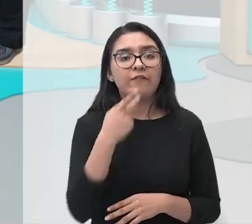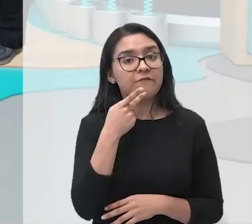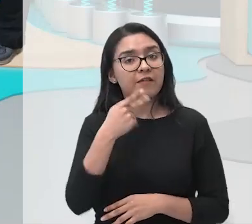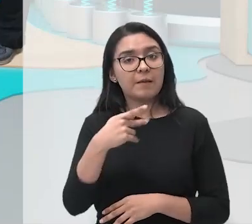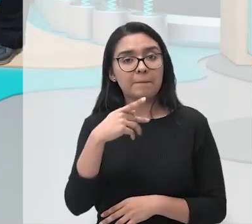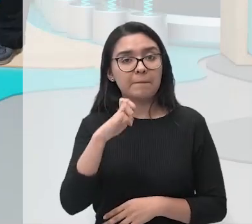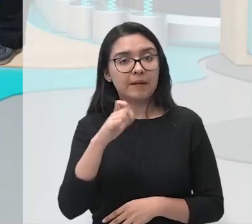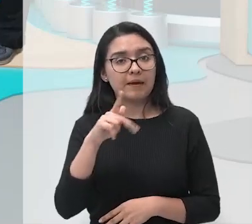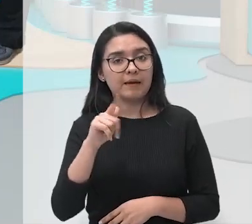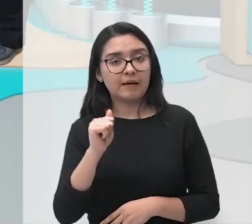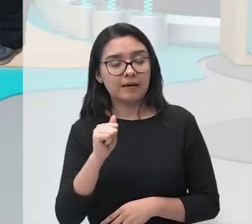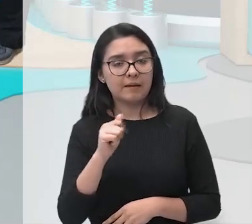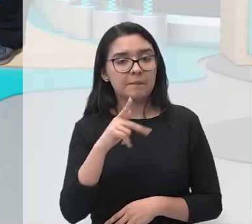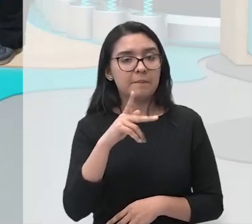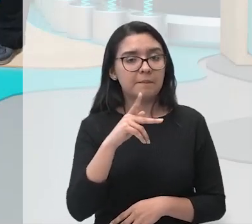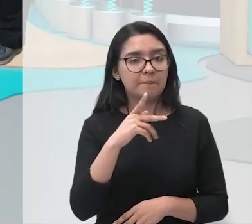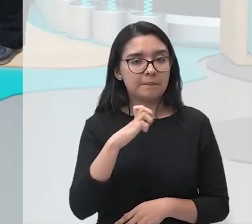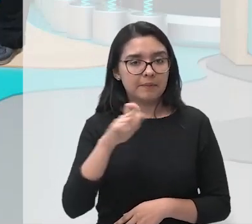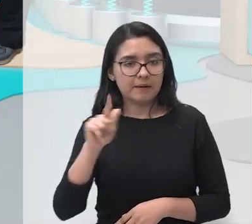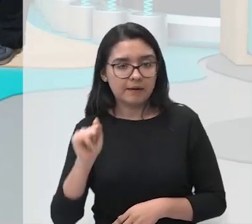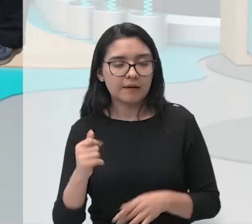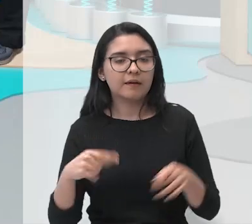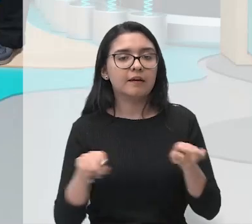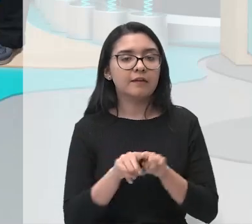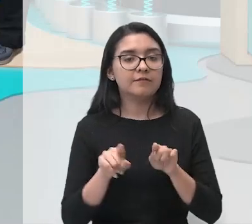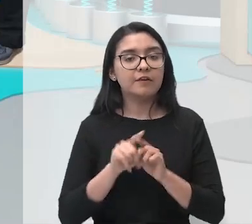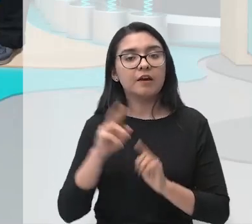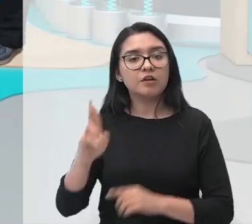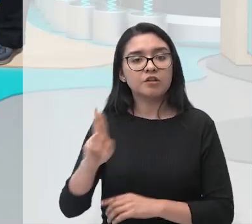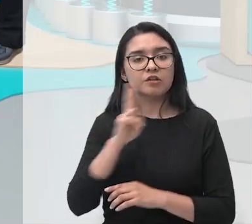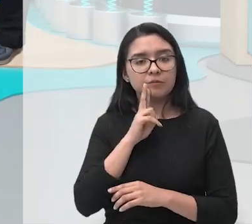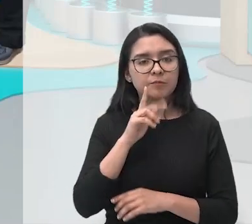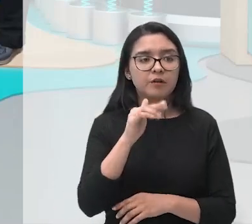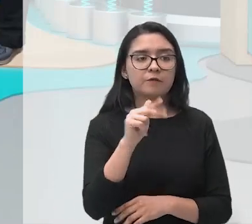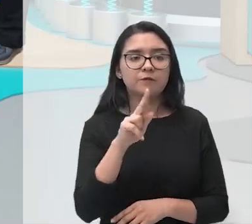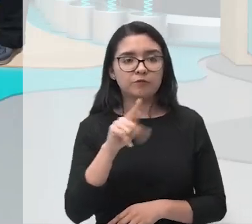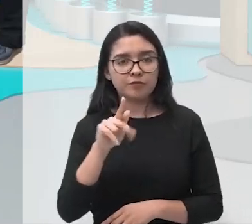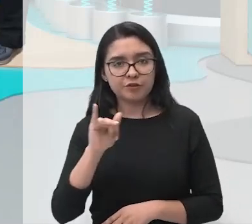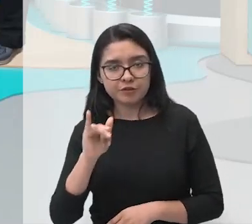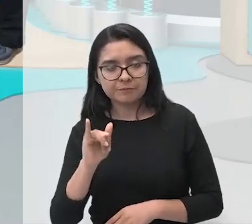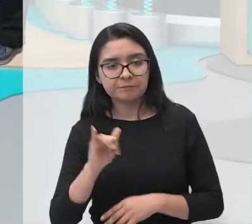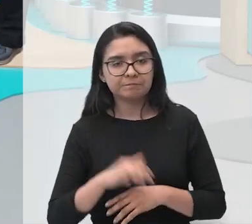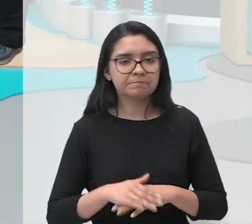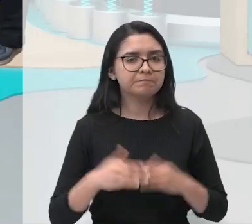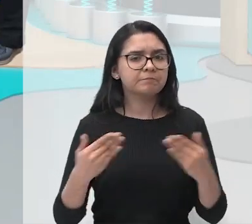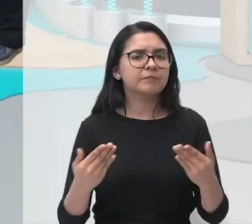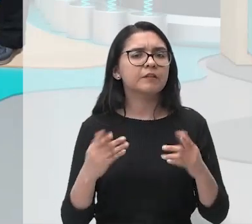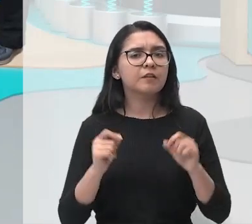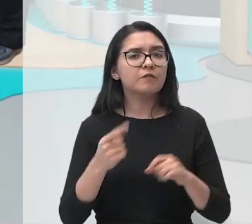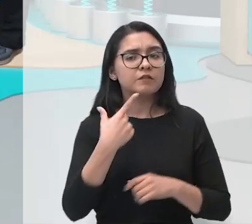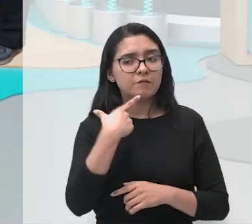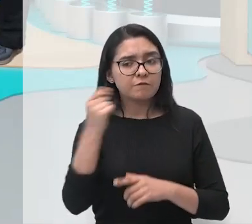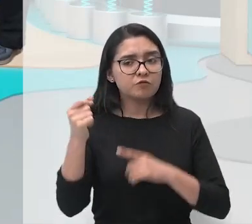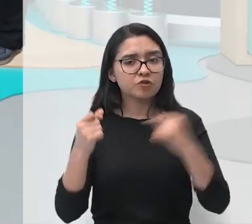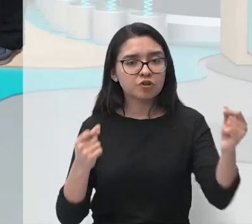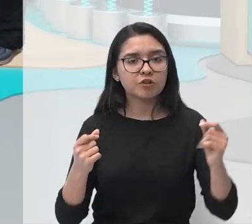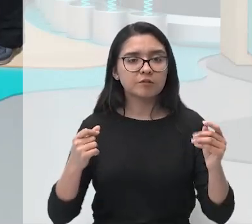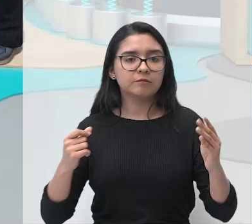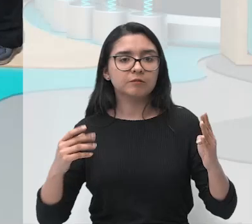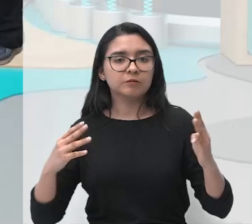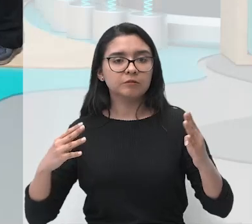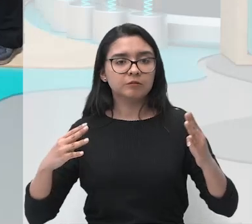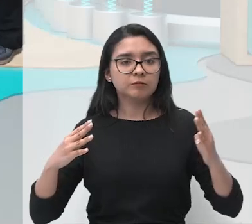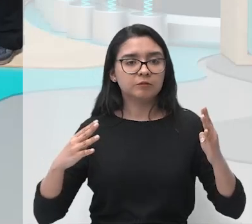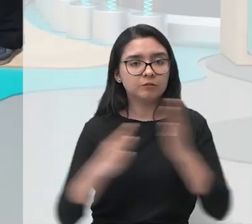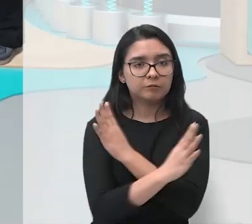aí vocês vão falar fuge, fuge, ou manja, pega, fuge, fuge, que é justamente para você fugir para o outro lado